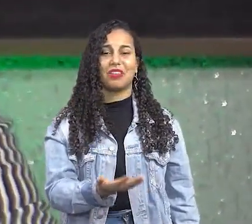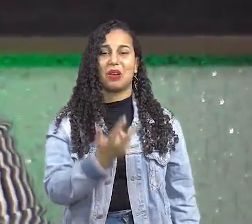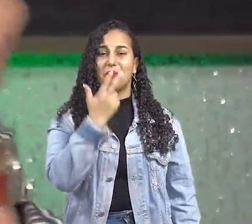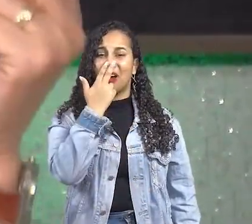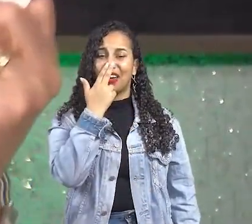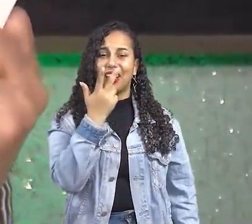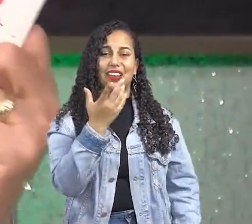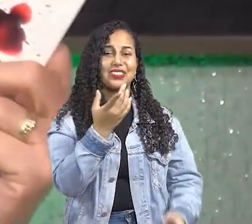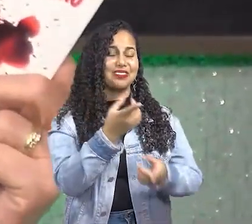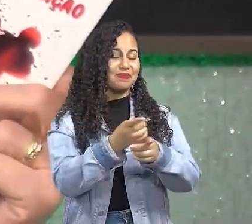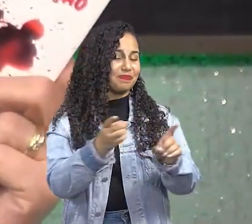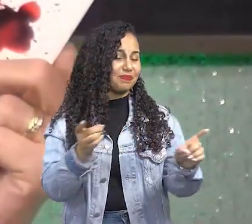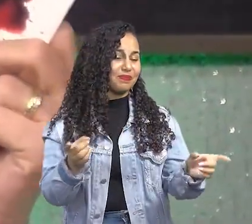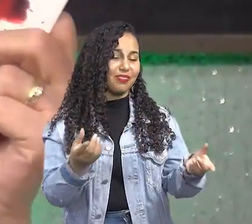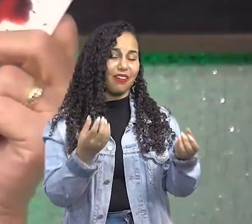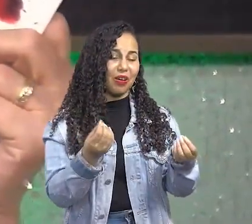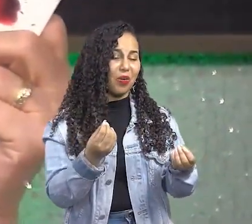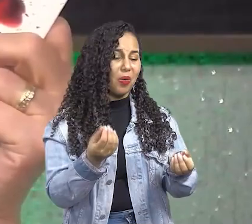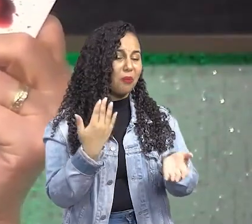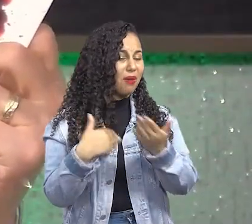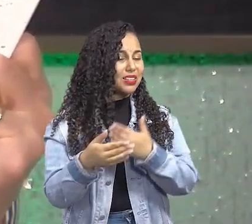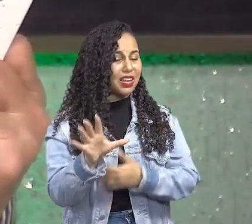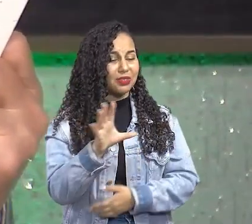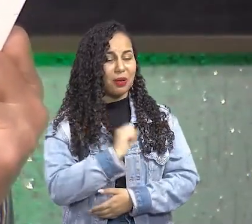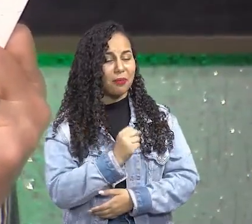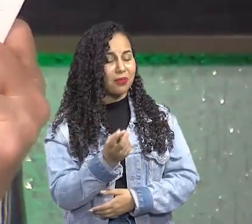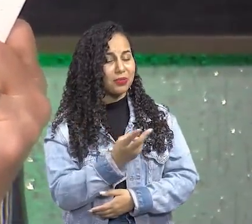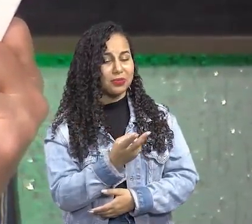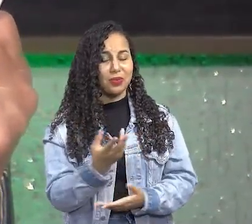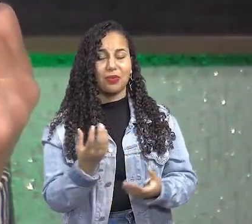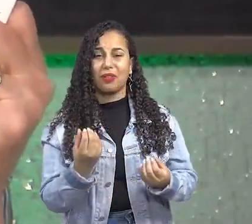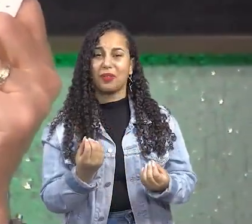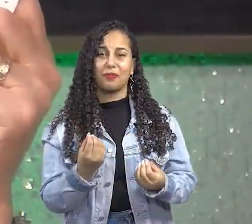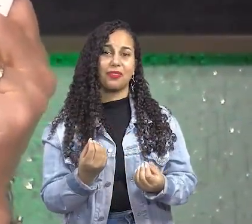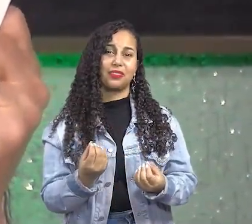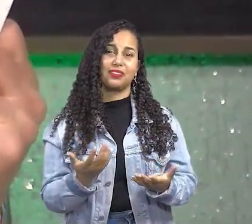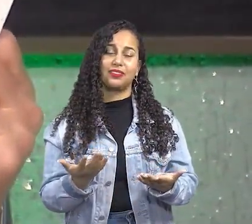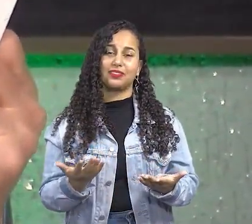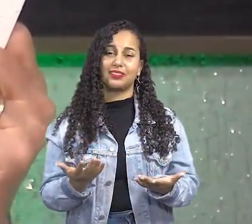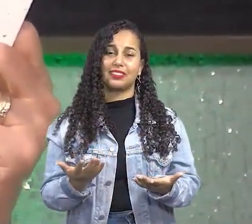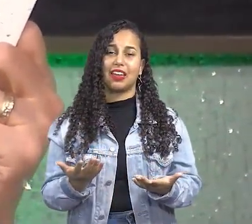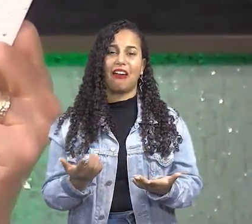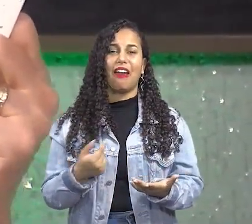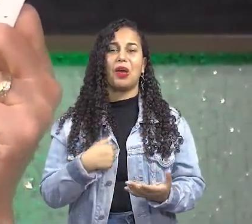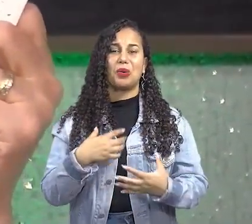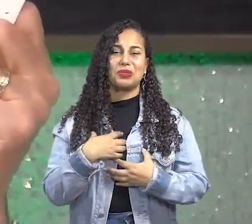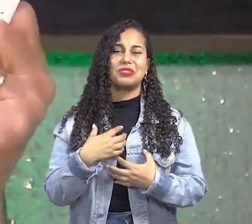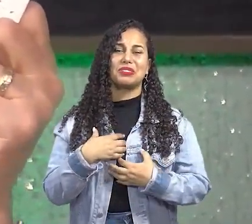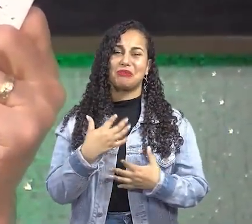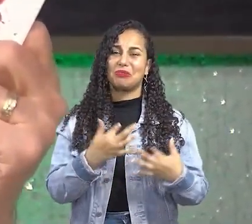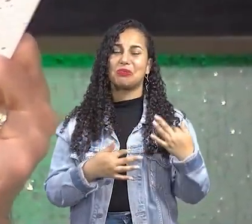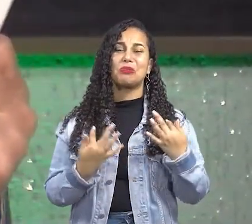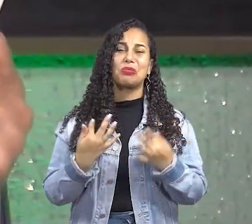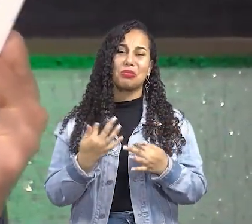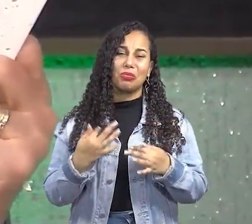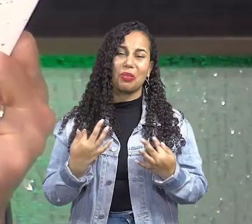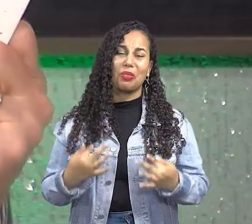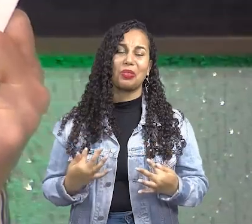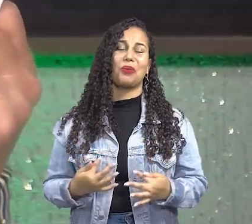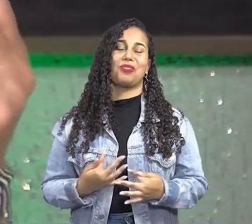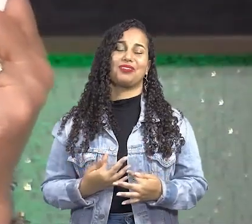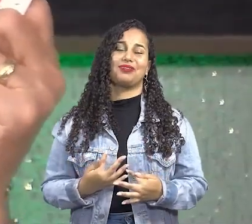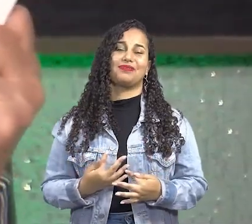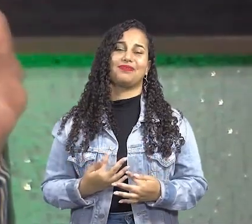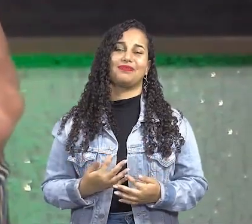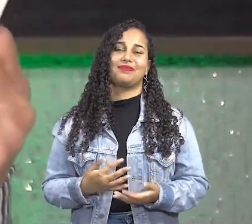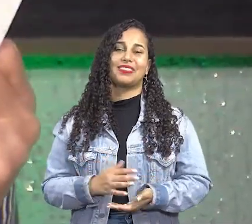repente quebra-se a aliança e eles vão embora. De tantas dores, as maiores dores que eu tenho como